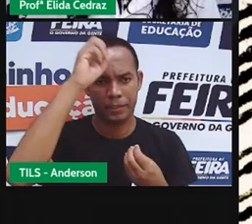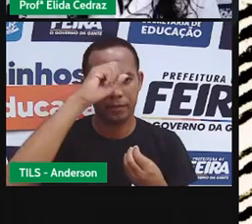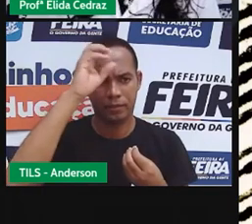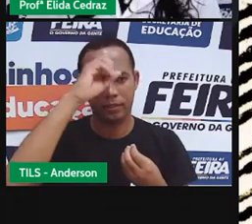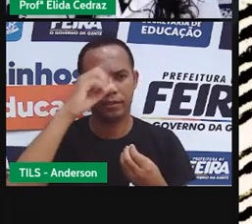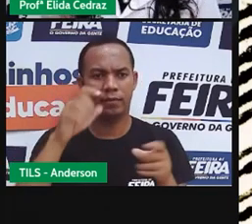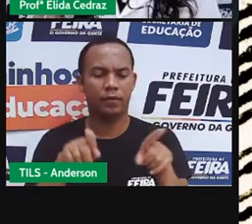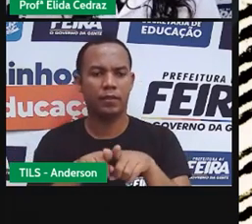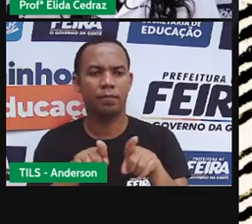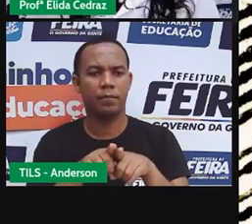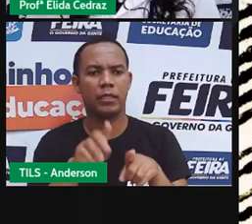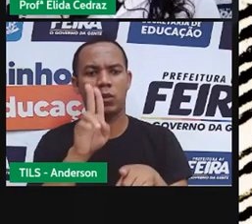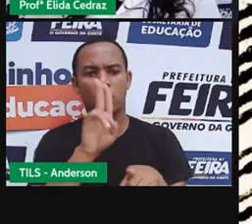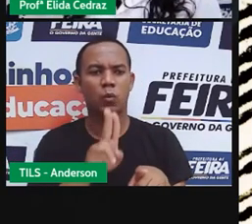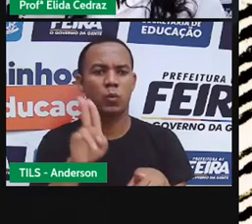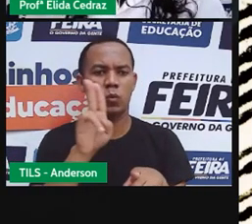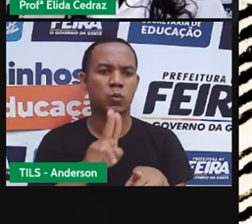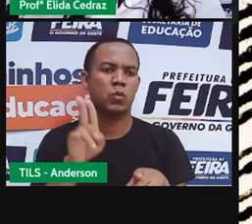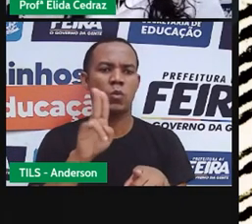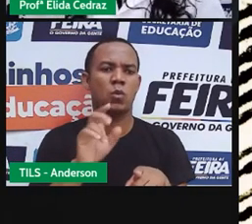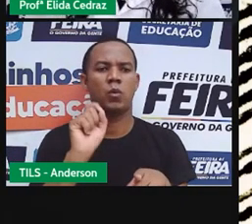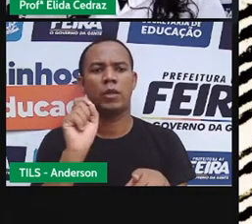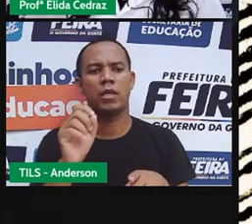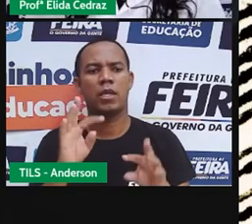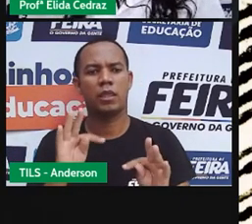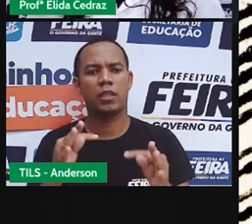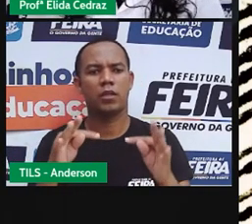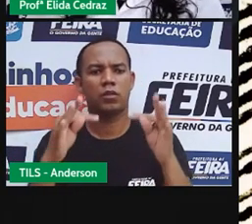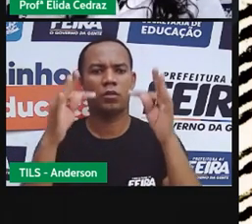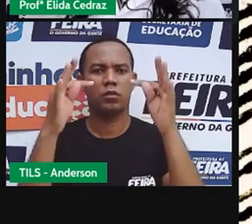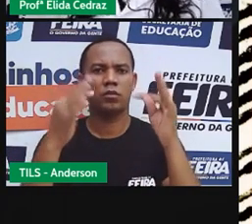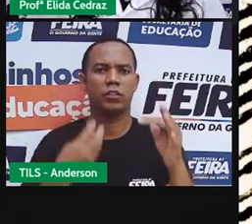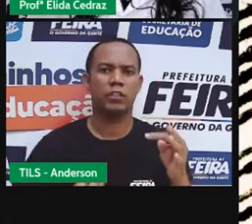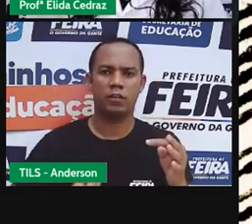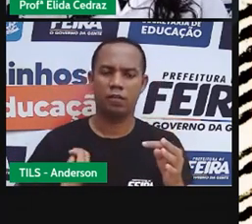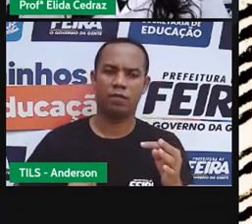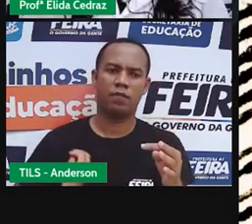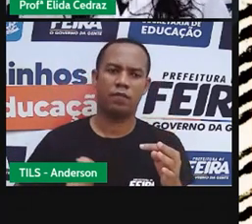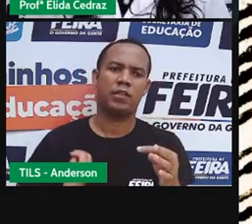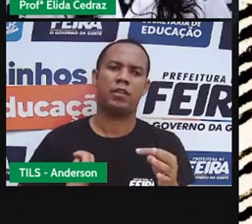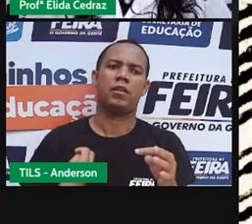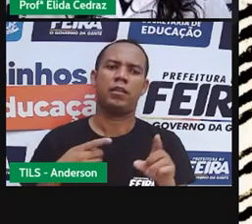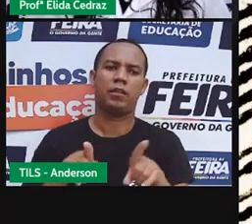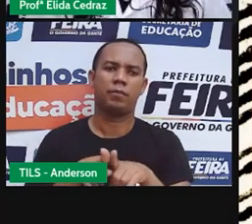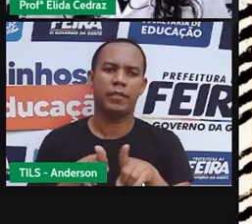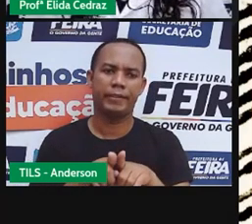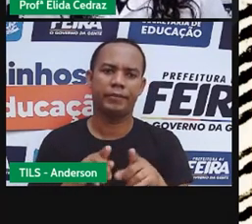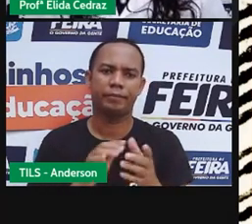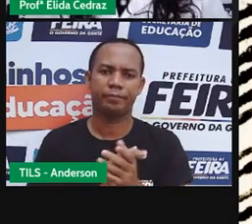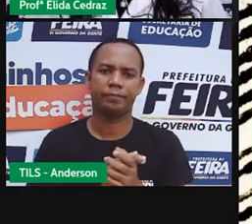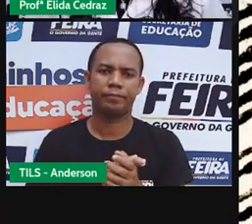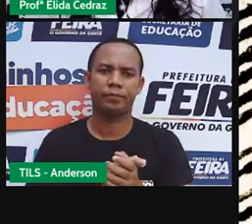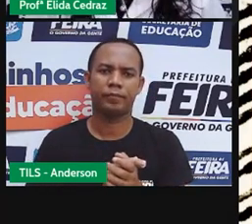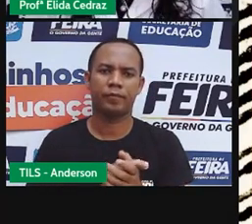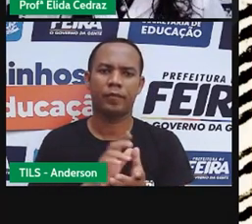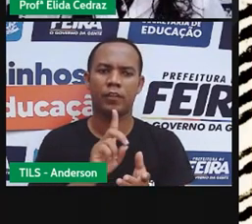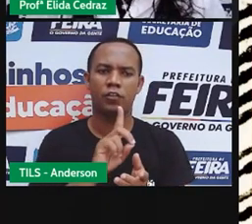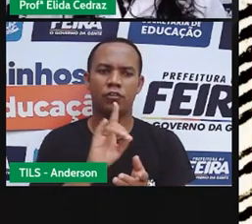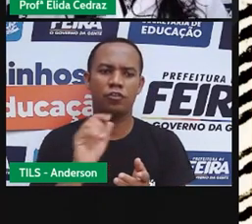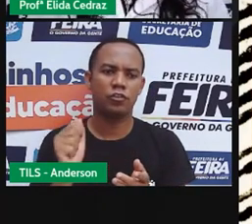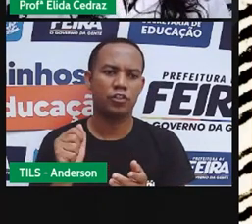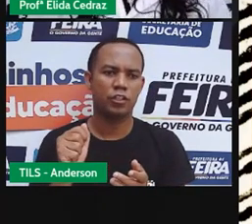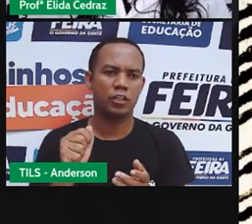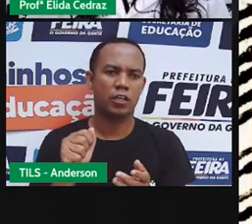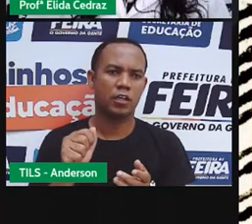se adequar ao uso de tecnologia por causa do convívio com a gente. Então, dia do